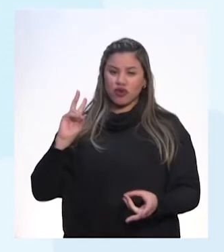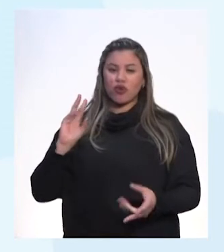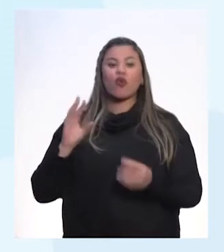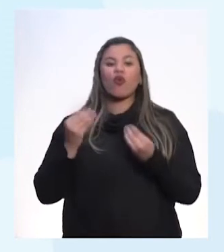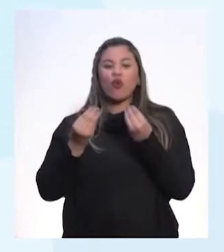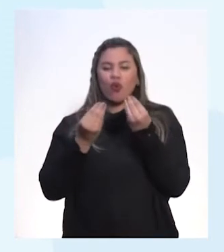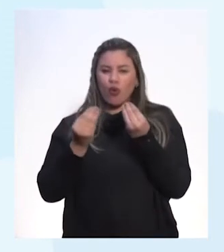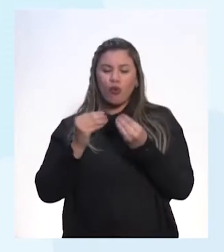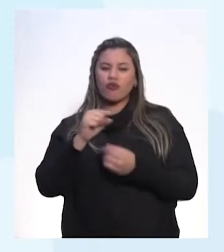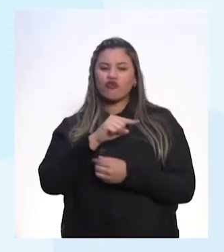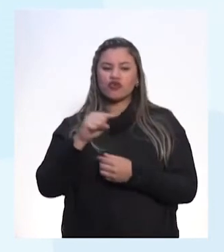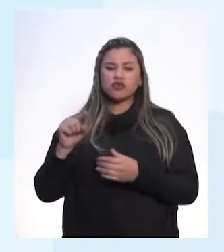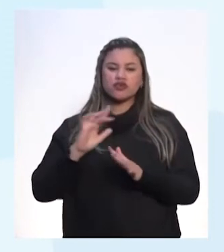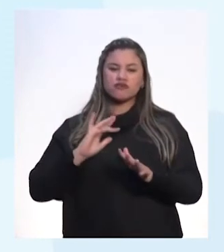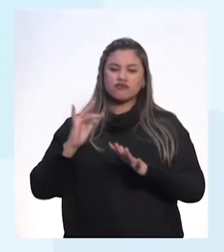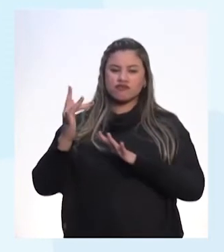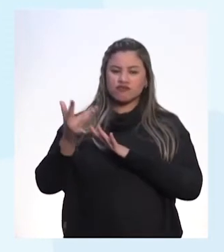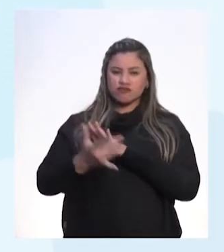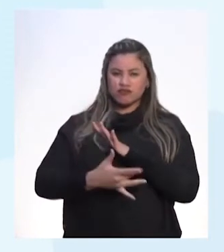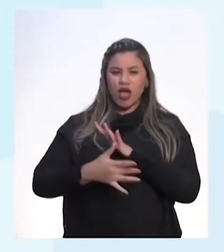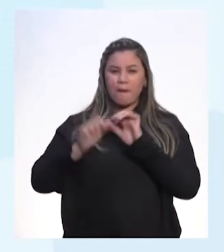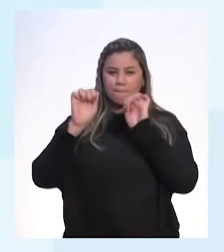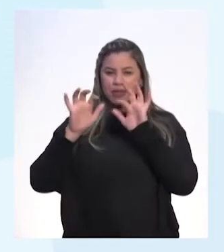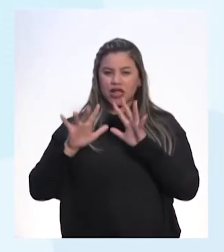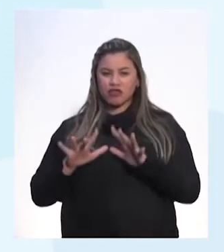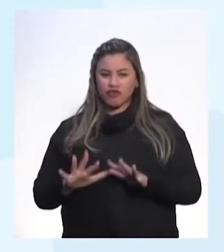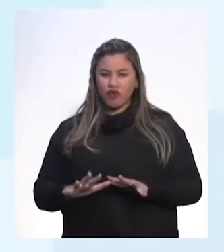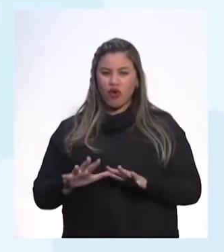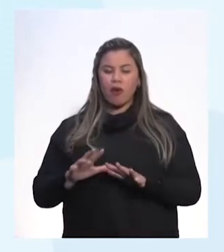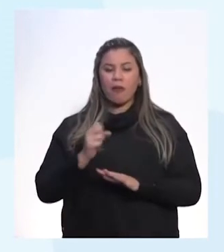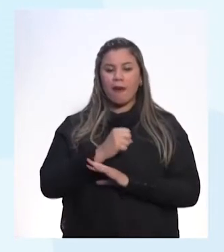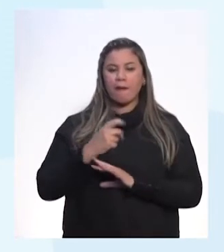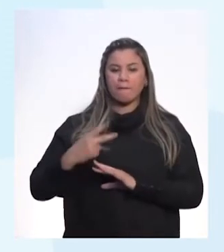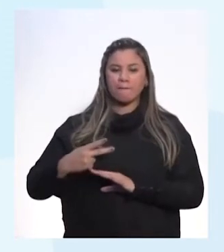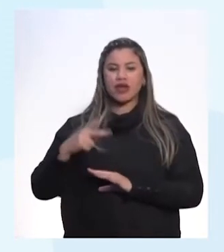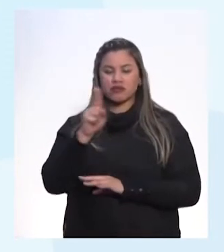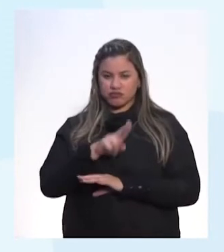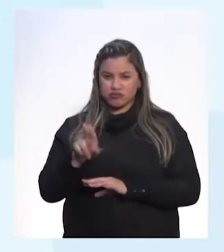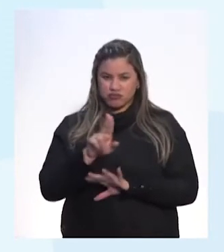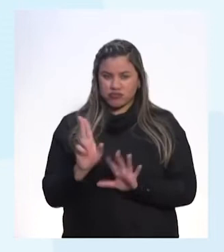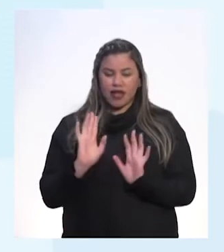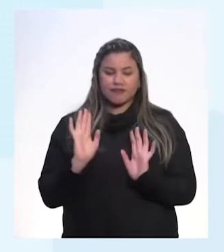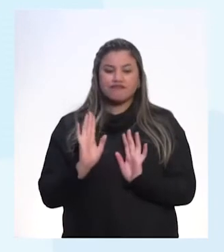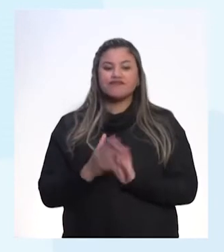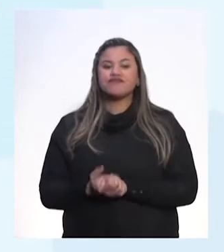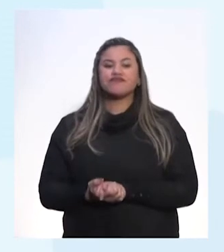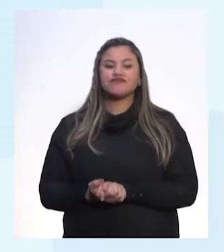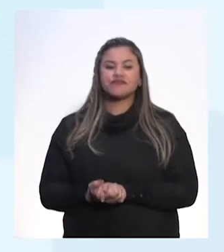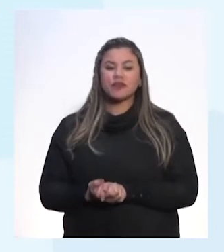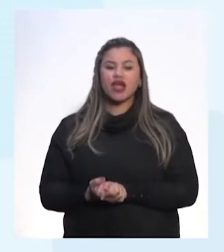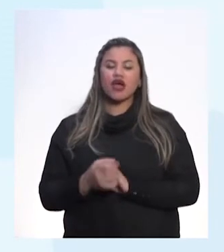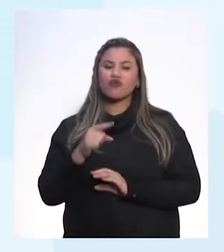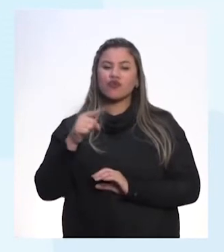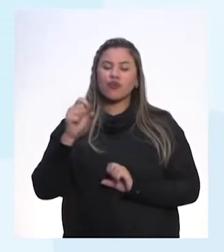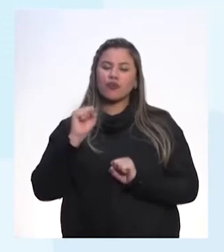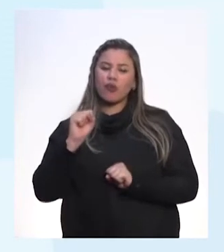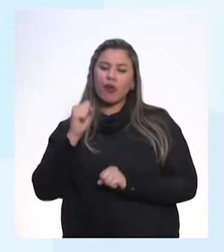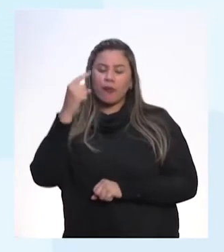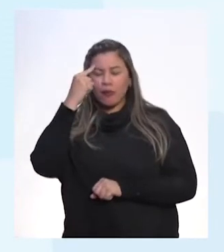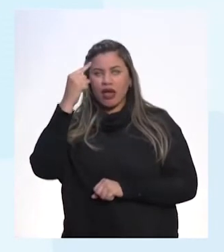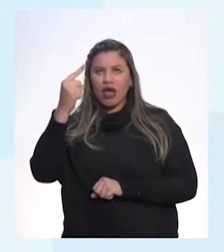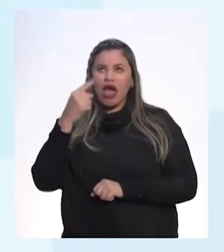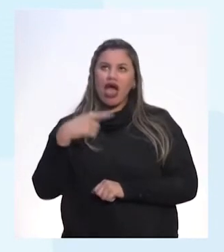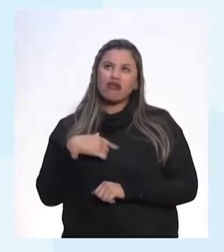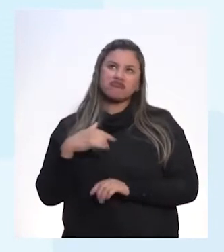escolher em quais mídias sociais, em quais plataformas ou aplicativos você vai querer utilizar. Então, você pode pensar lá, eu quero fazer no